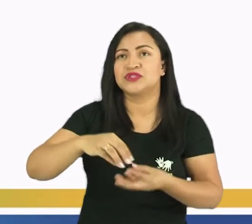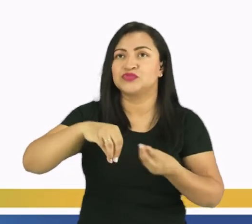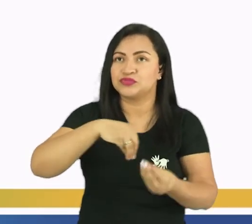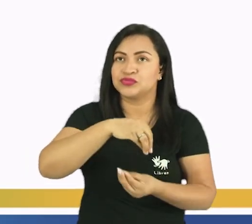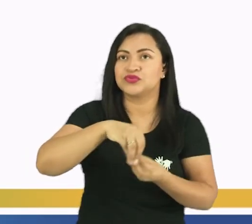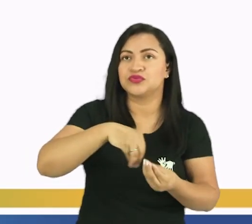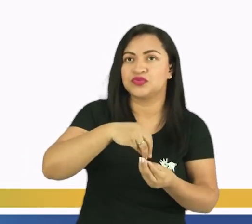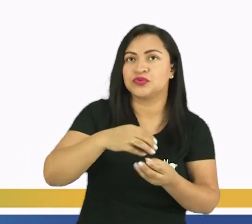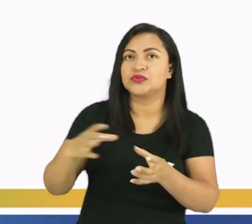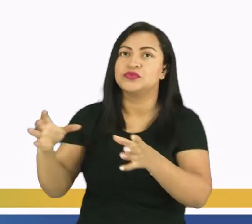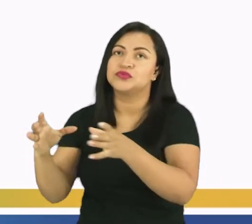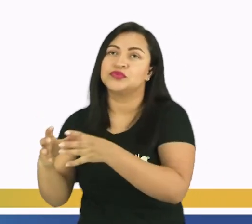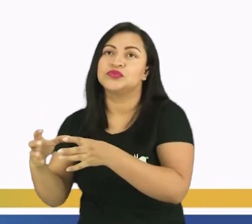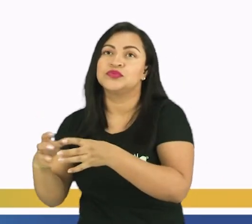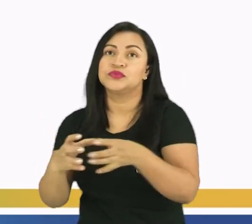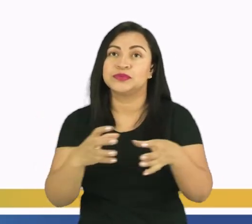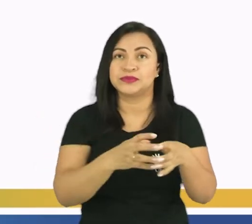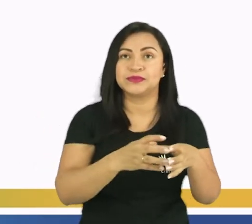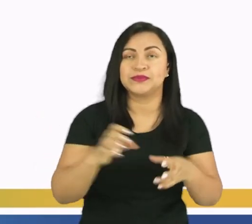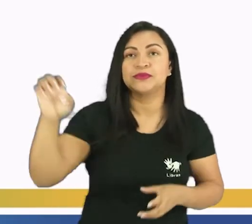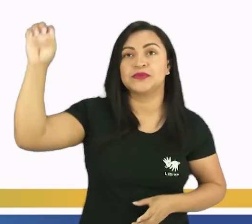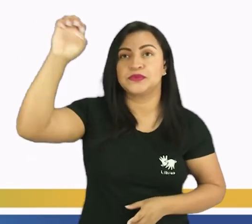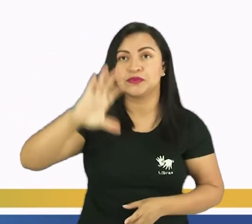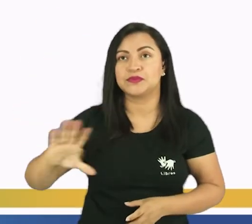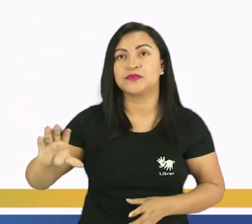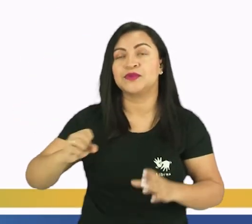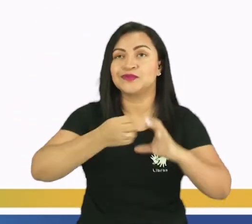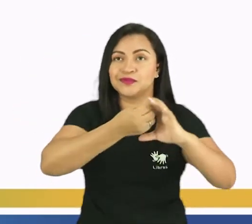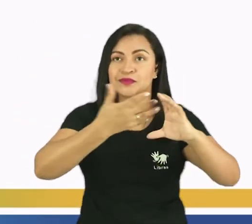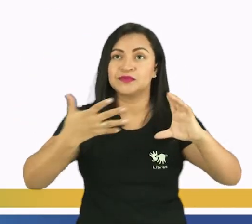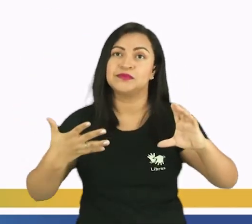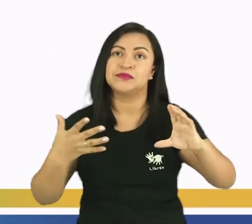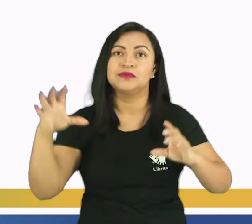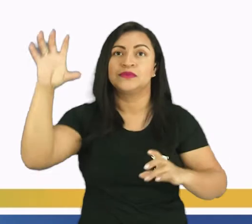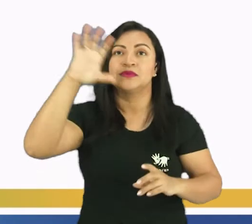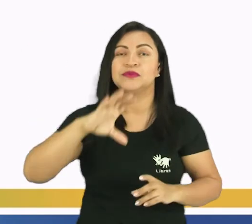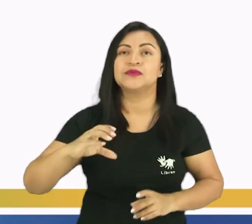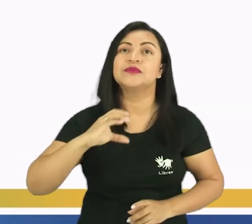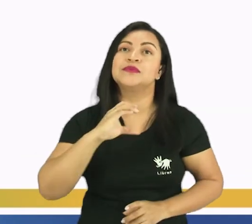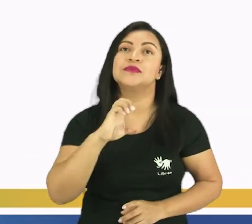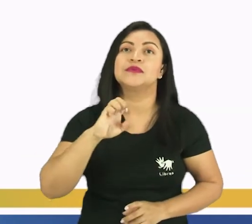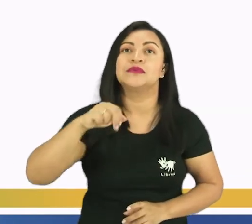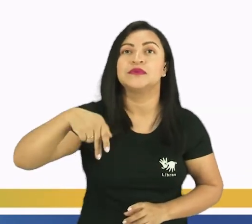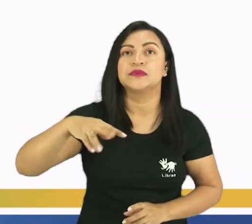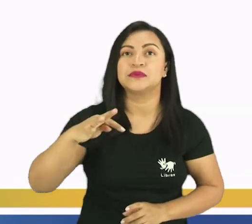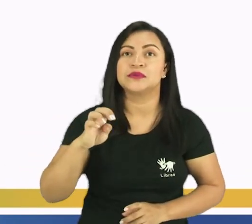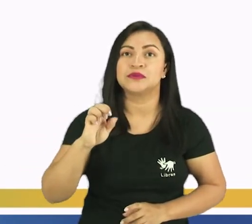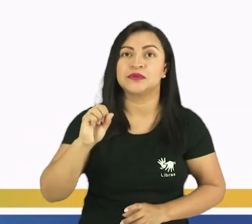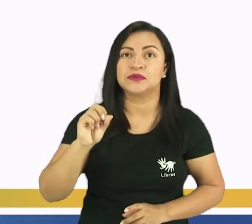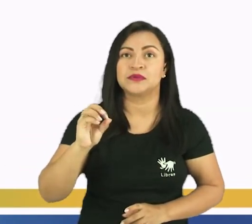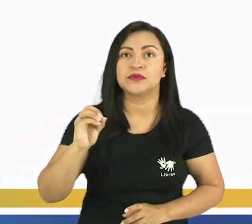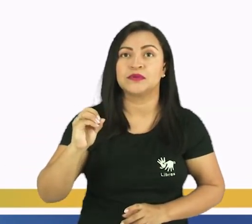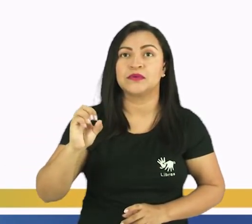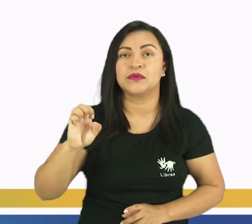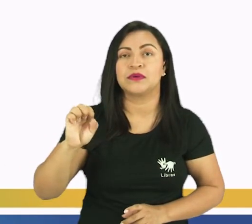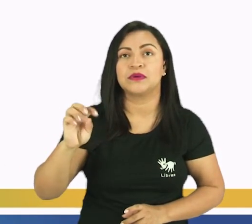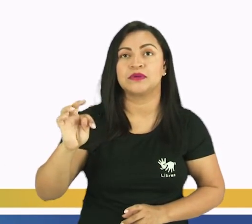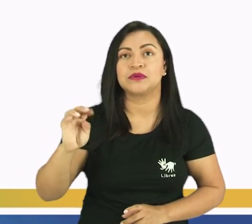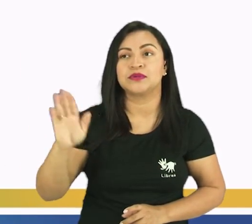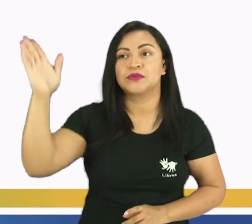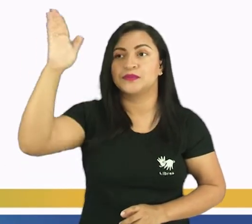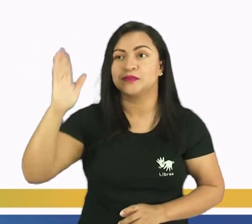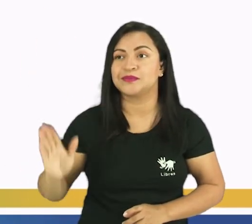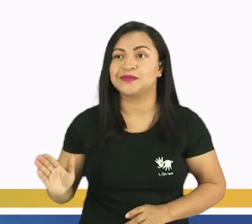elementos dos povos nativos e europeus, são as características da região centro-oeste brasileiro. E aí a gente